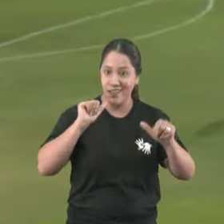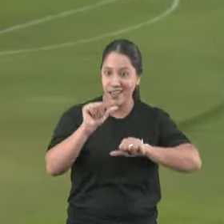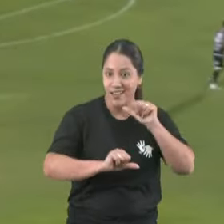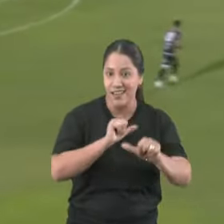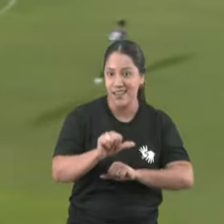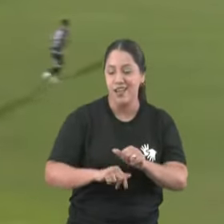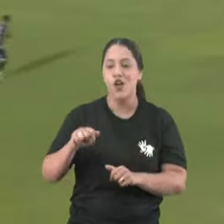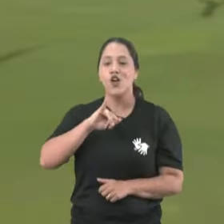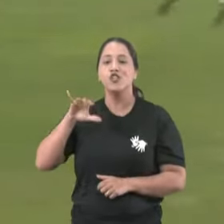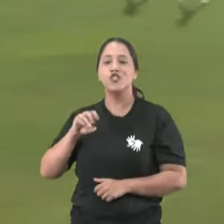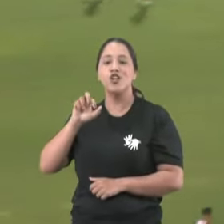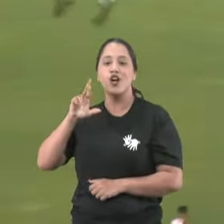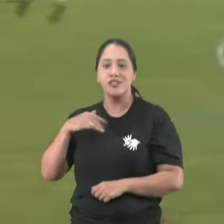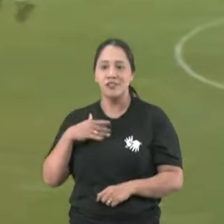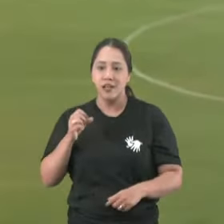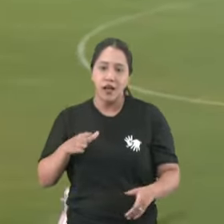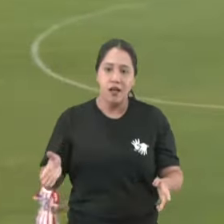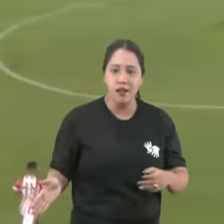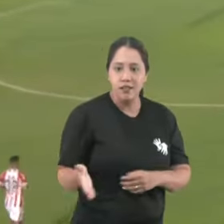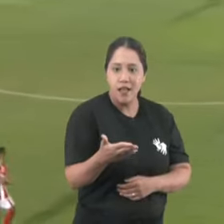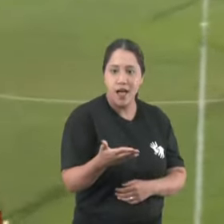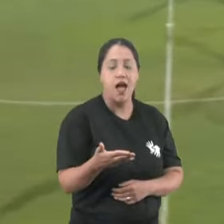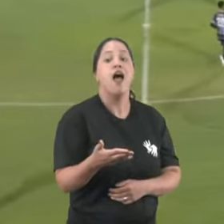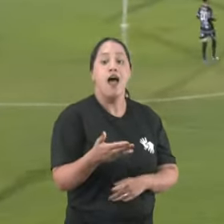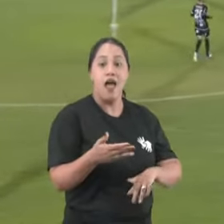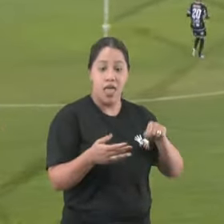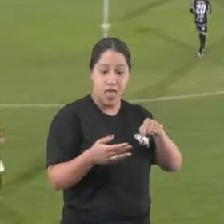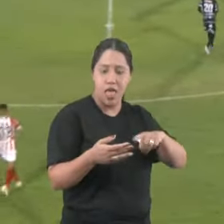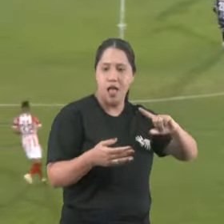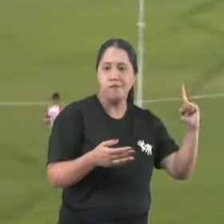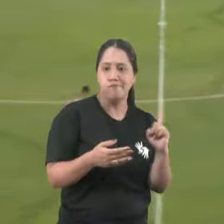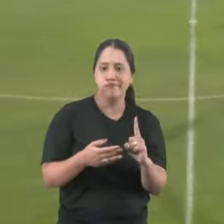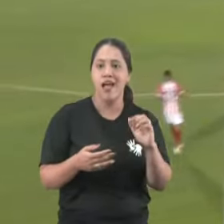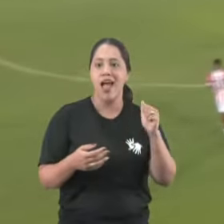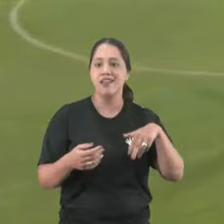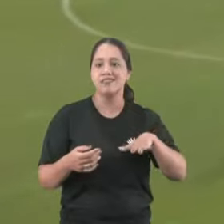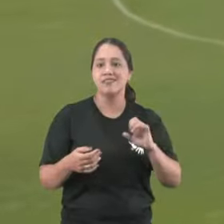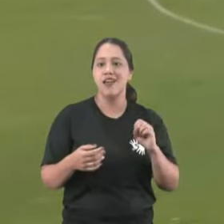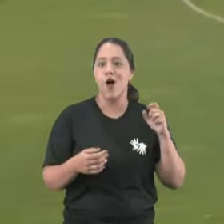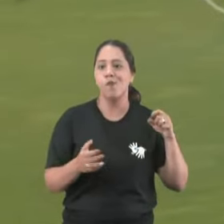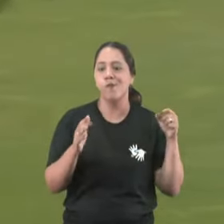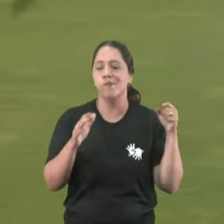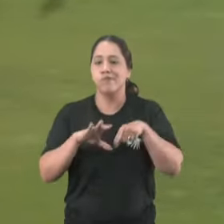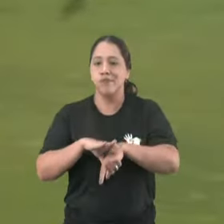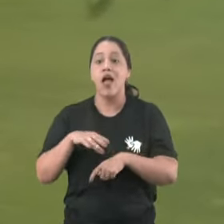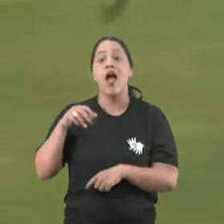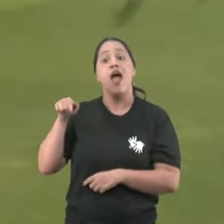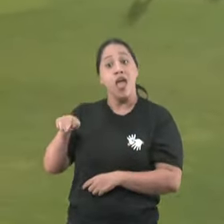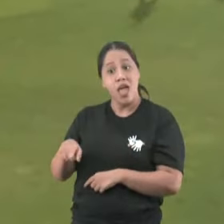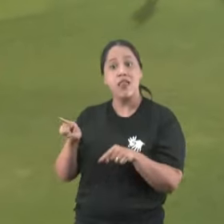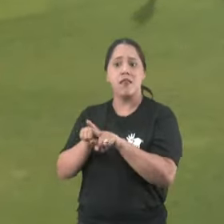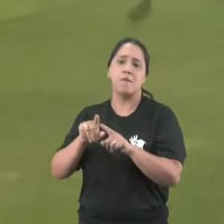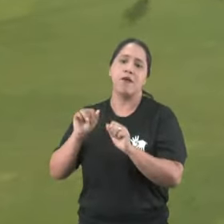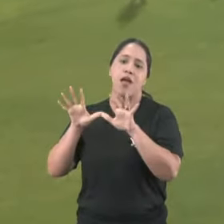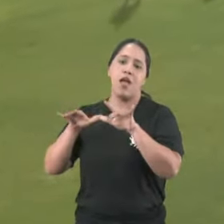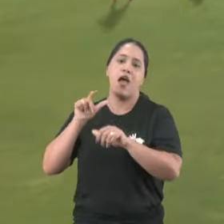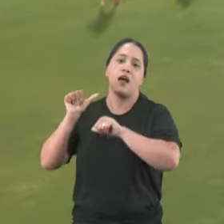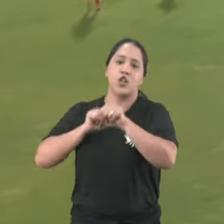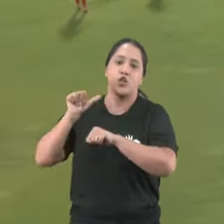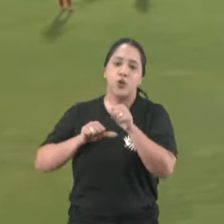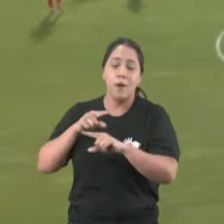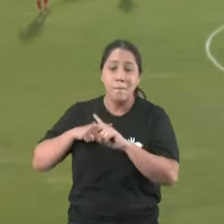O Jorginho dá o passe para o Anselmo marcar. O Asa fez também as trocas, mas